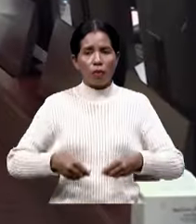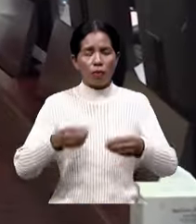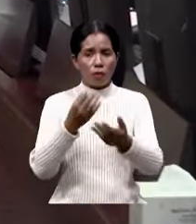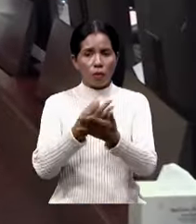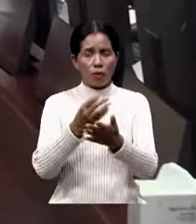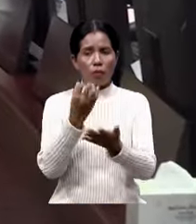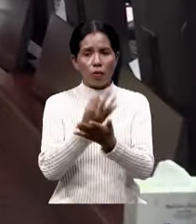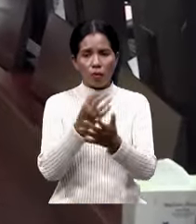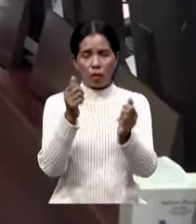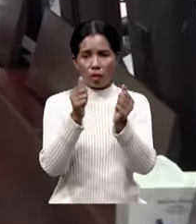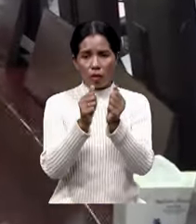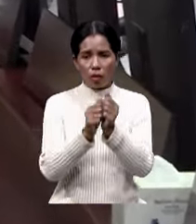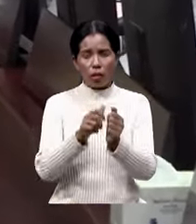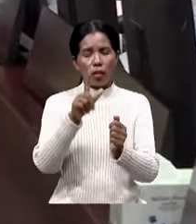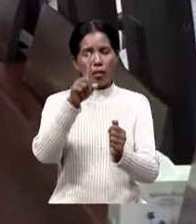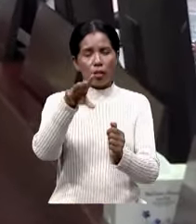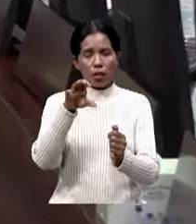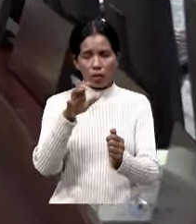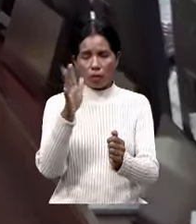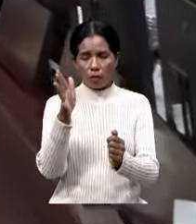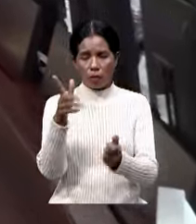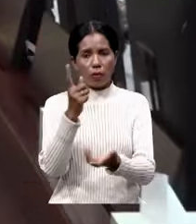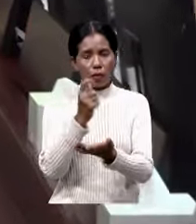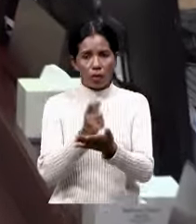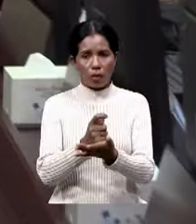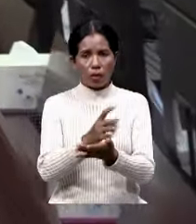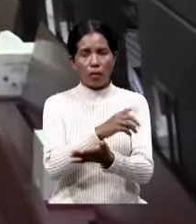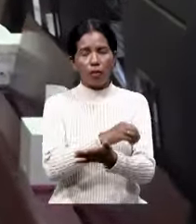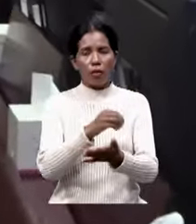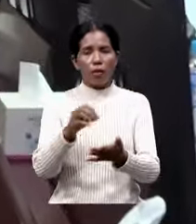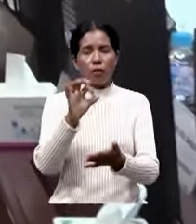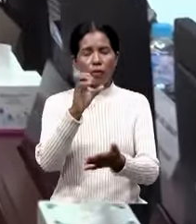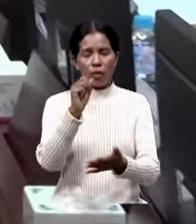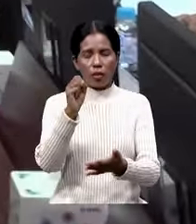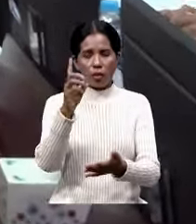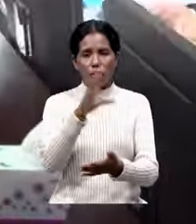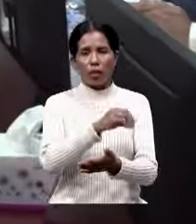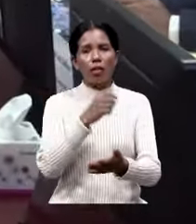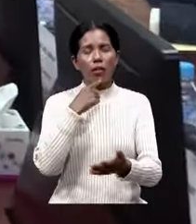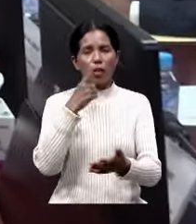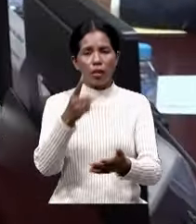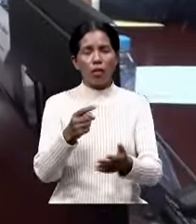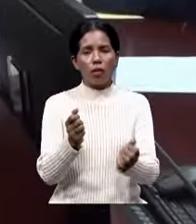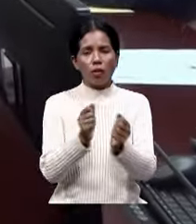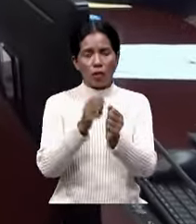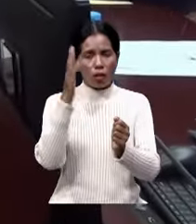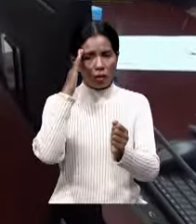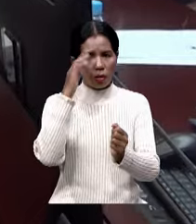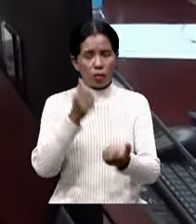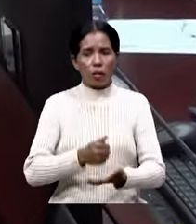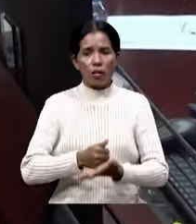dólar americano Rio Natucida Limanulu para Fundação Amilcar Cabral de Cabo Verde, nebe com intenção a tu